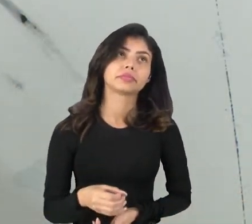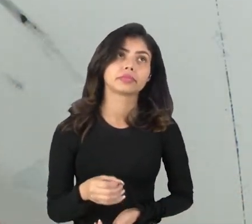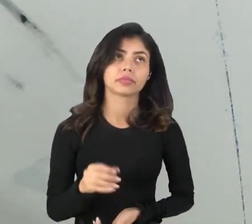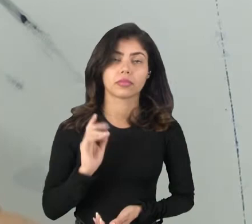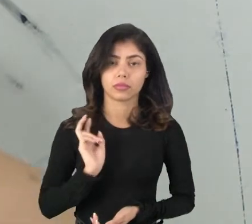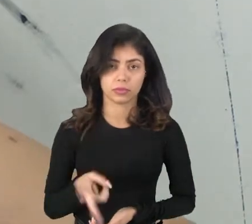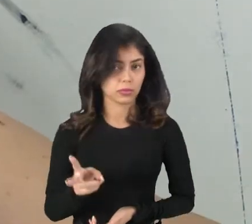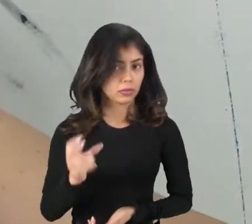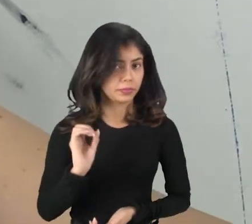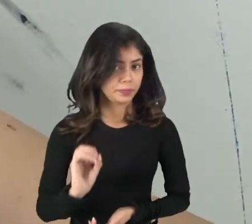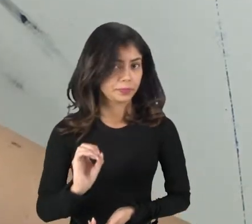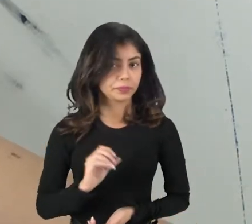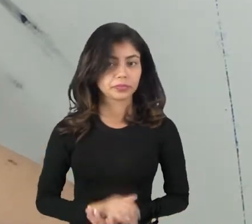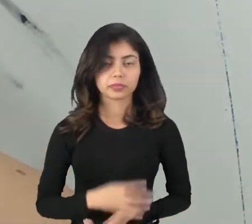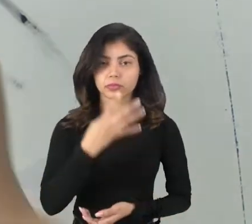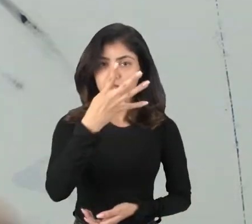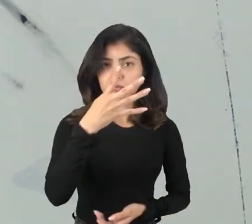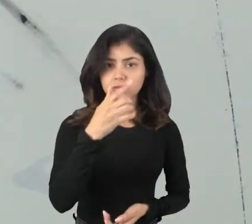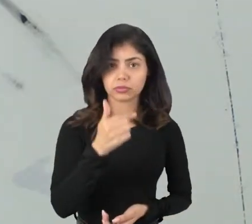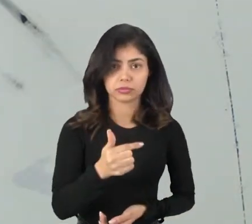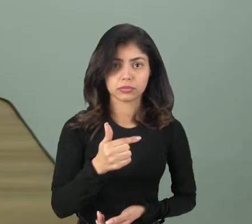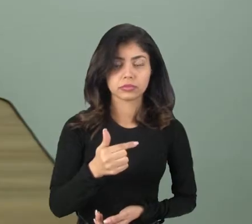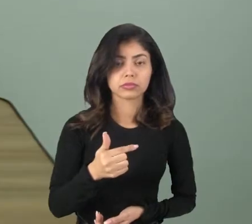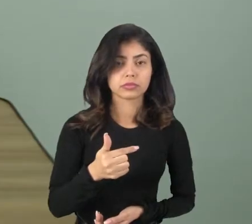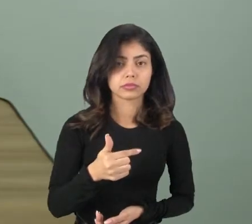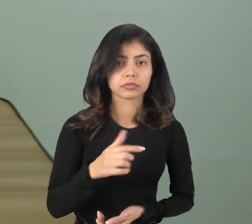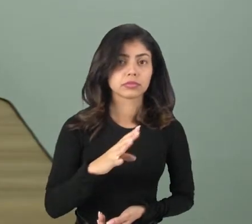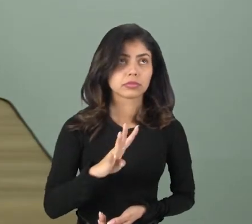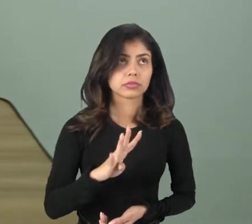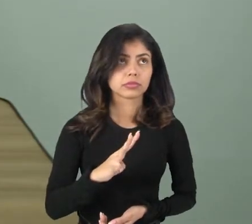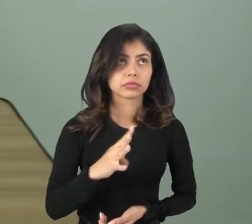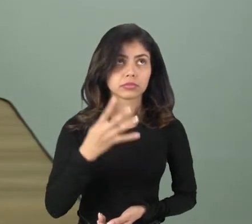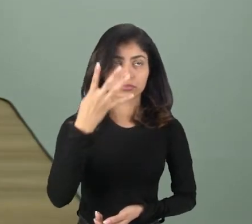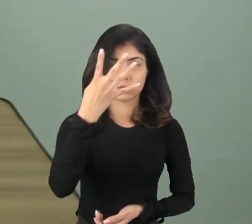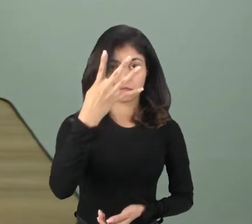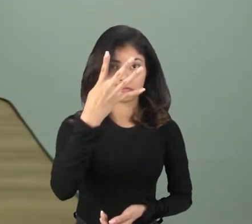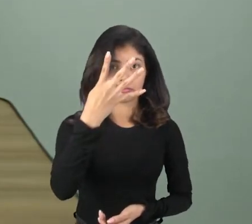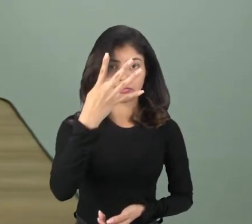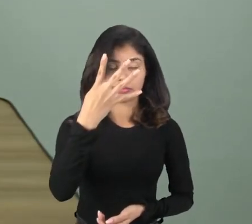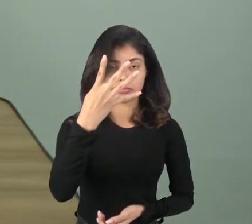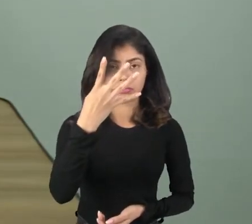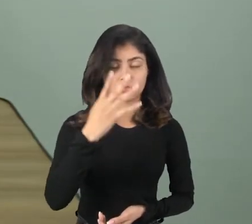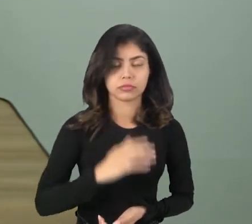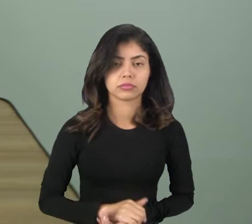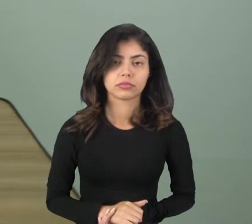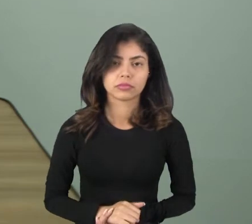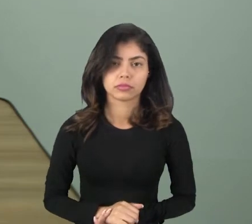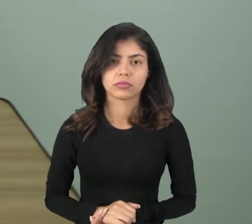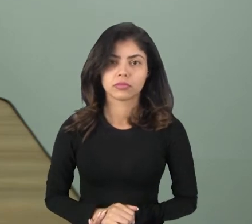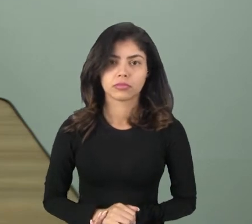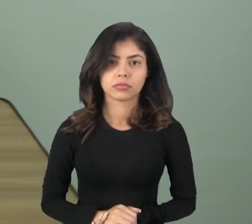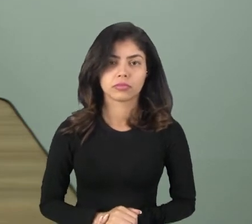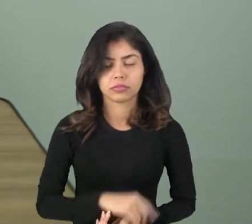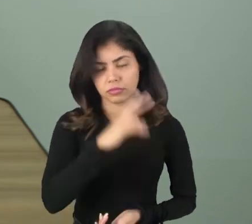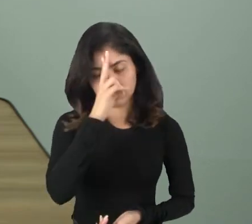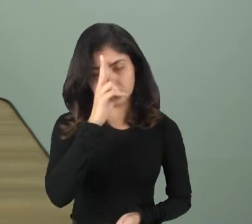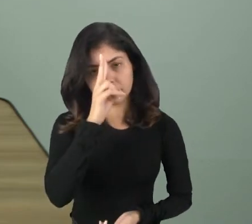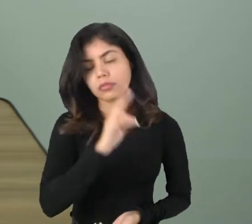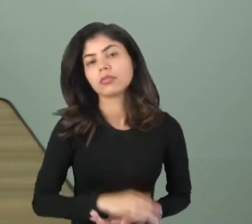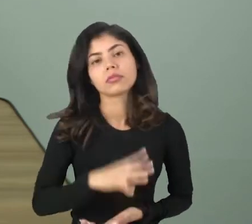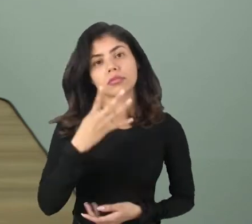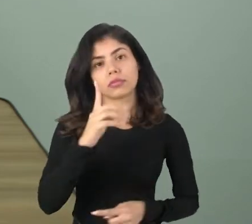0 permanece 0. 4 mais 2. Eu tenho 4, né? Vou contar a partir do 4, né? Lembram